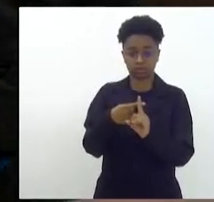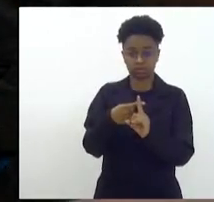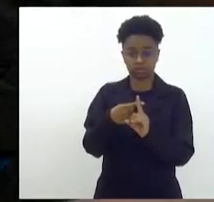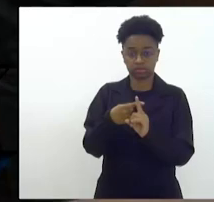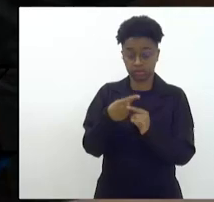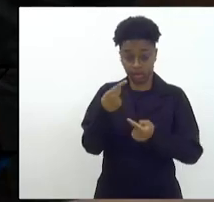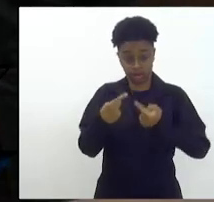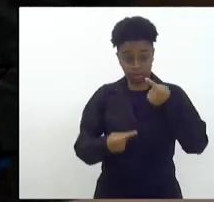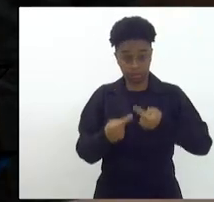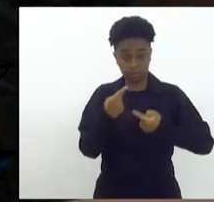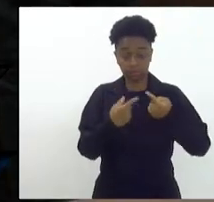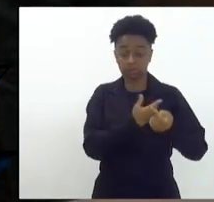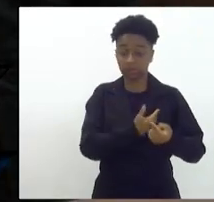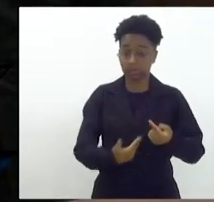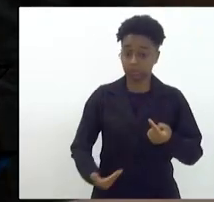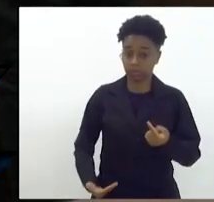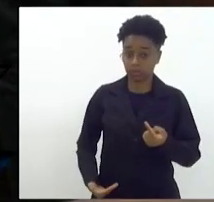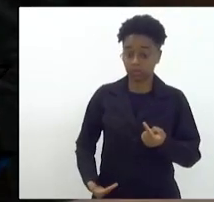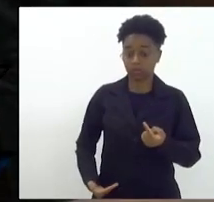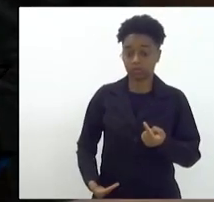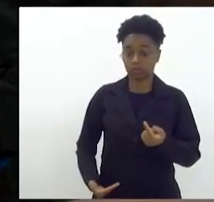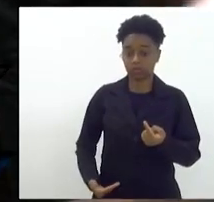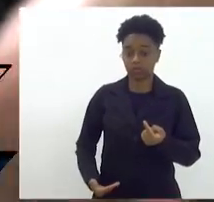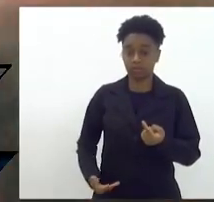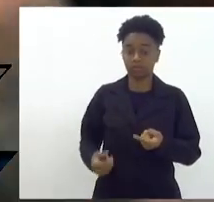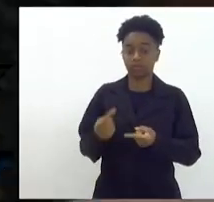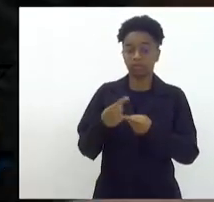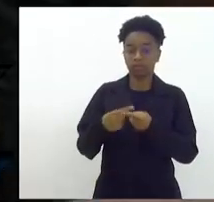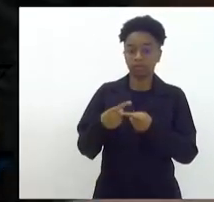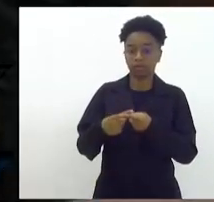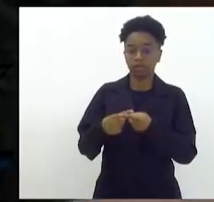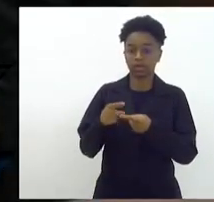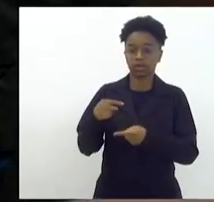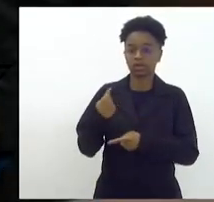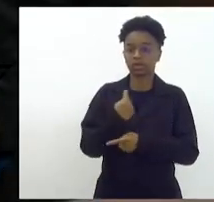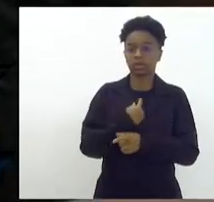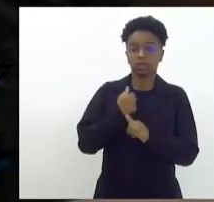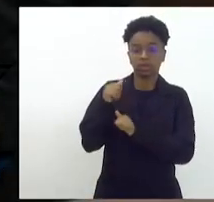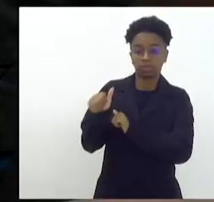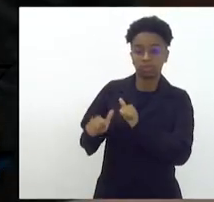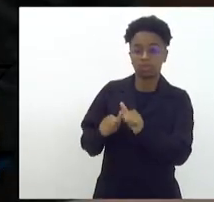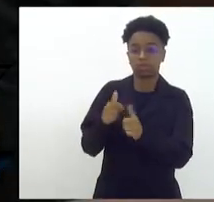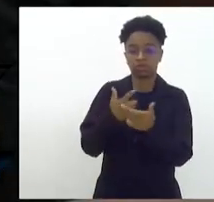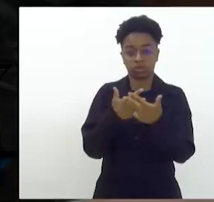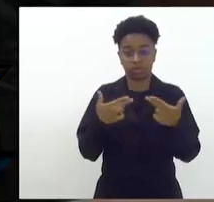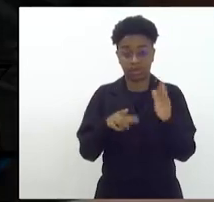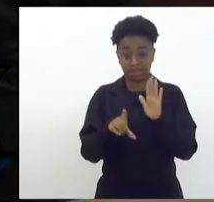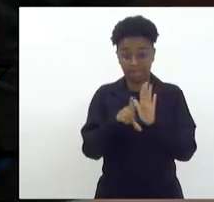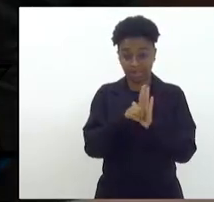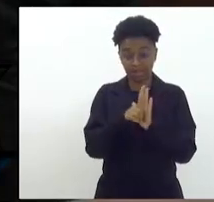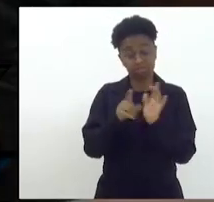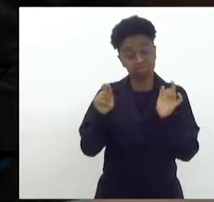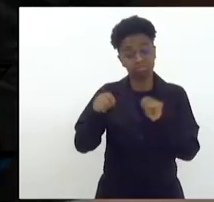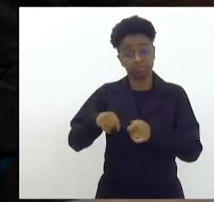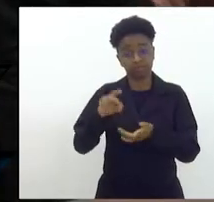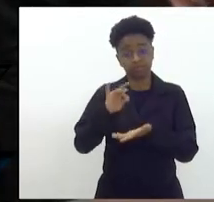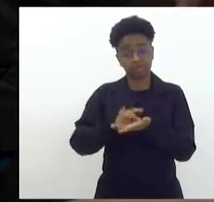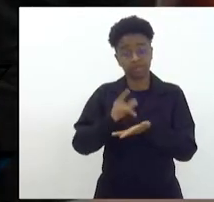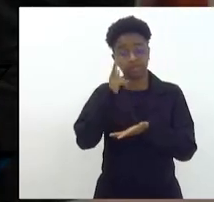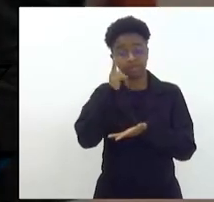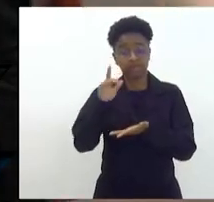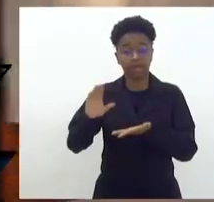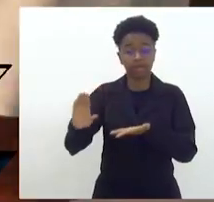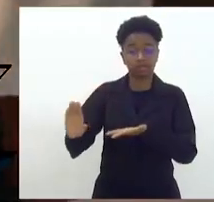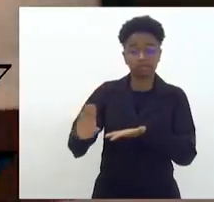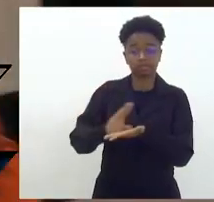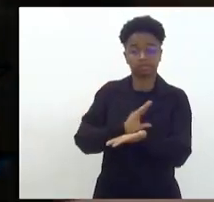política pública que aquela formulação que a gente transforma em lei pudesse receber uma Emenda